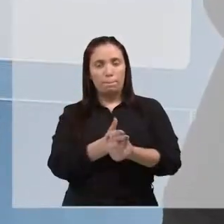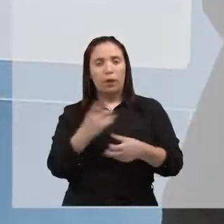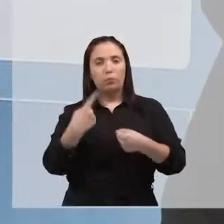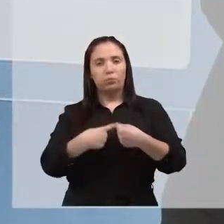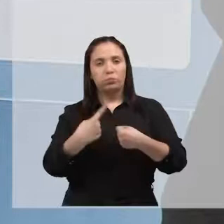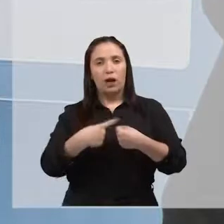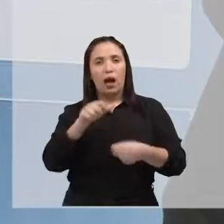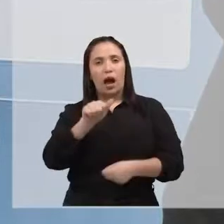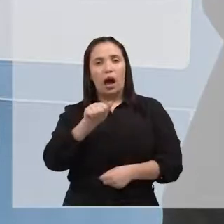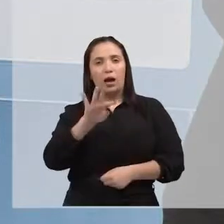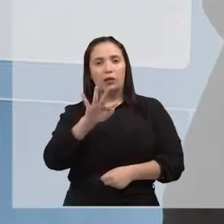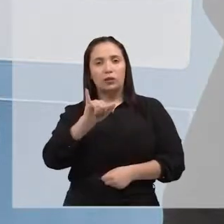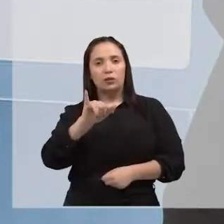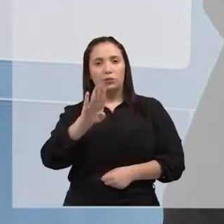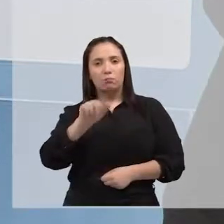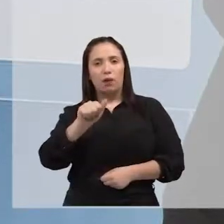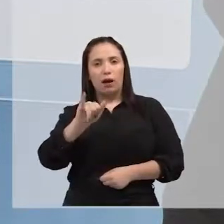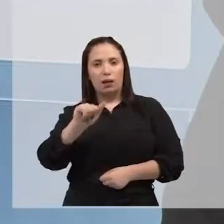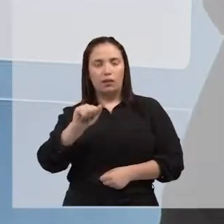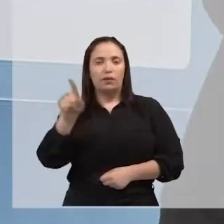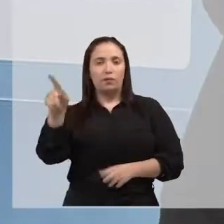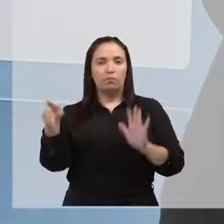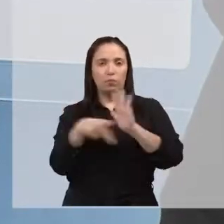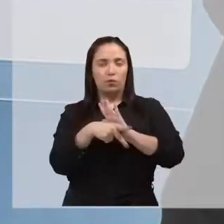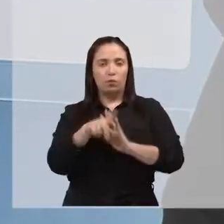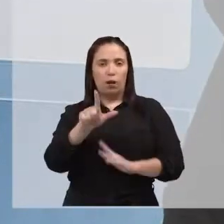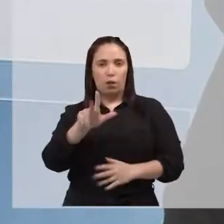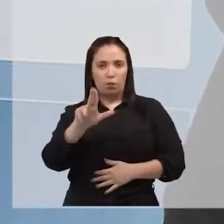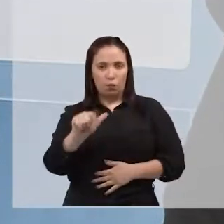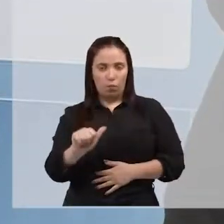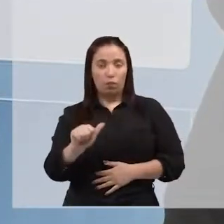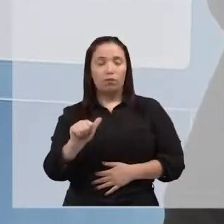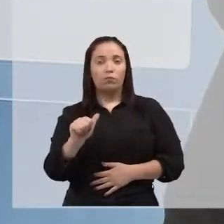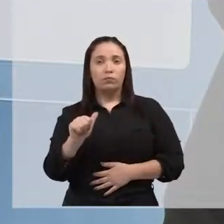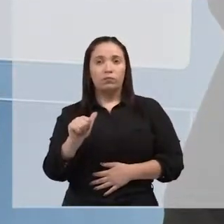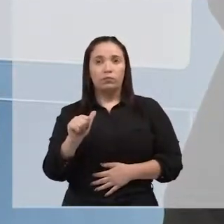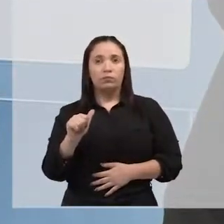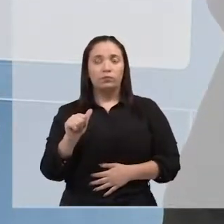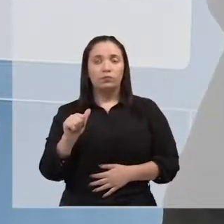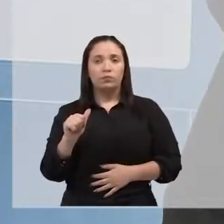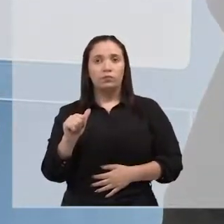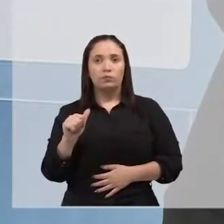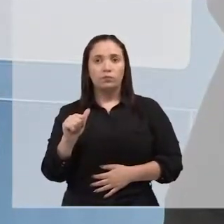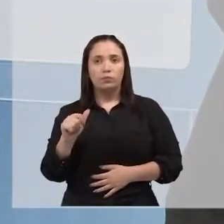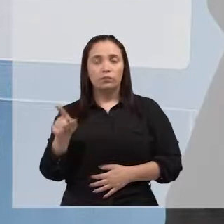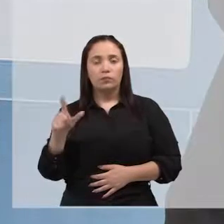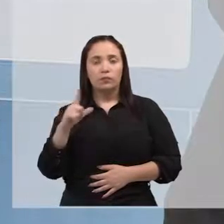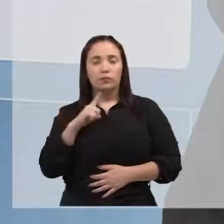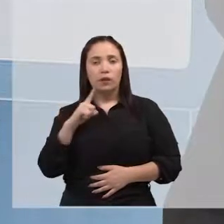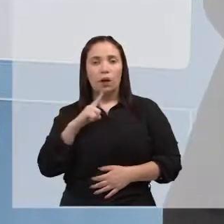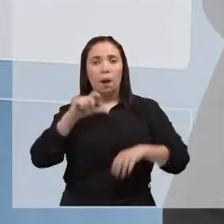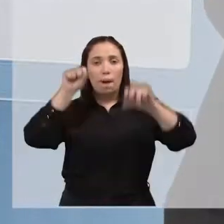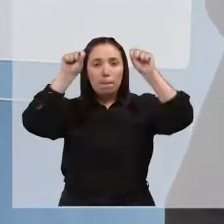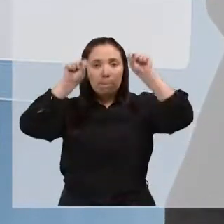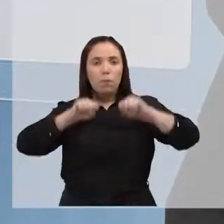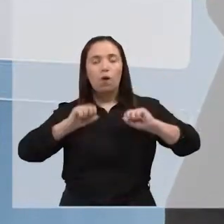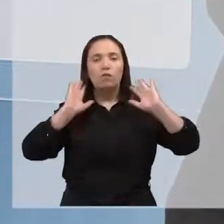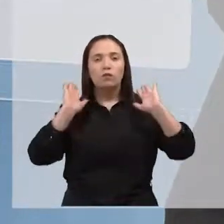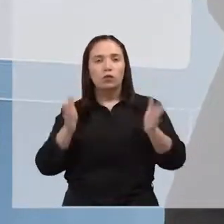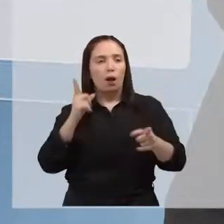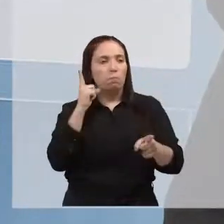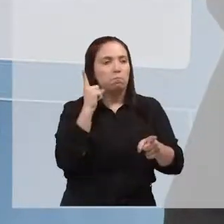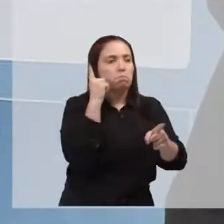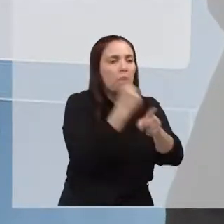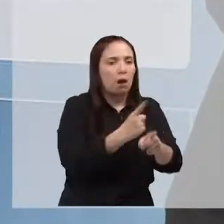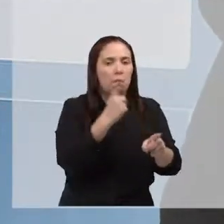o presidente Lula tinha esse sítio, esse processo... As provas materiais estavam bem avançadas.